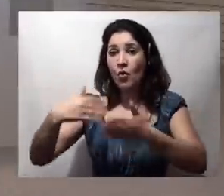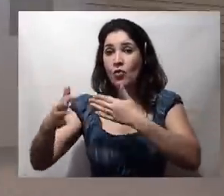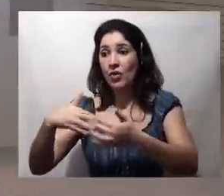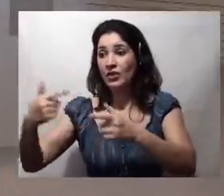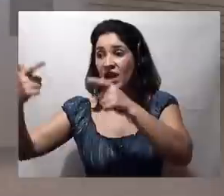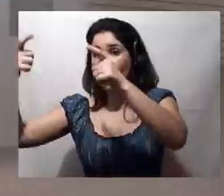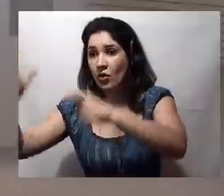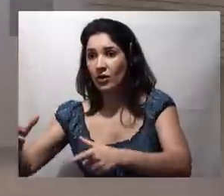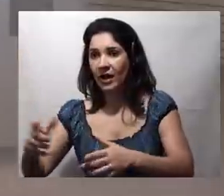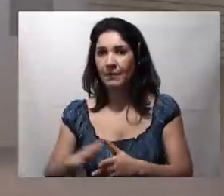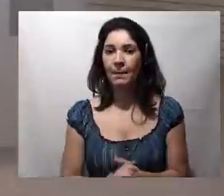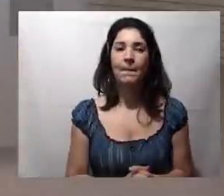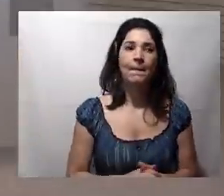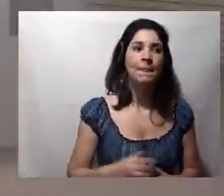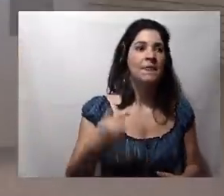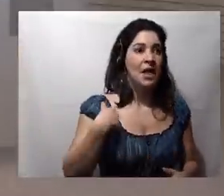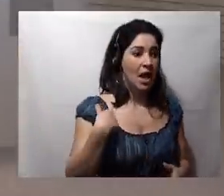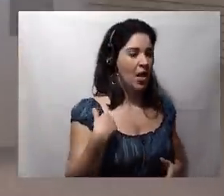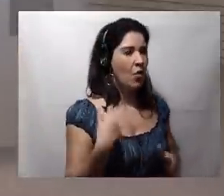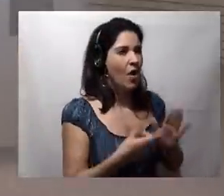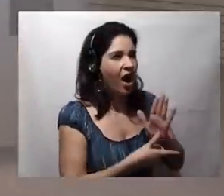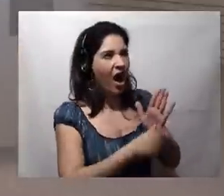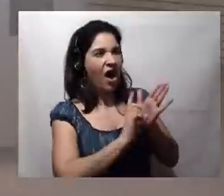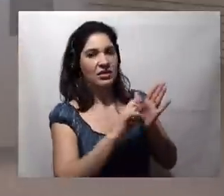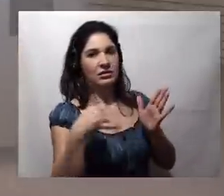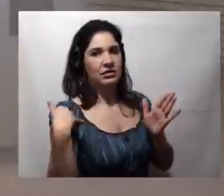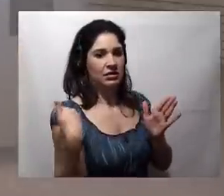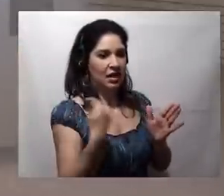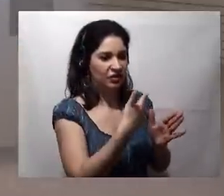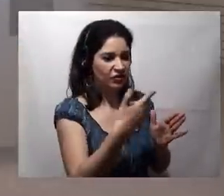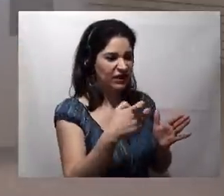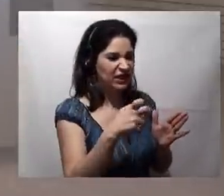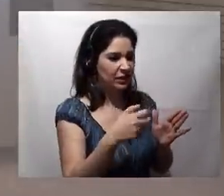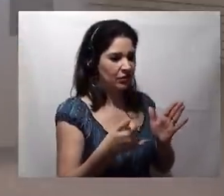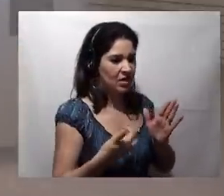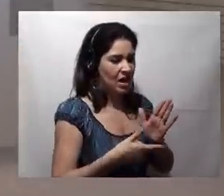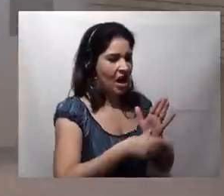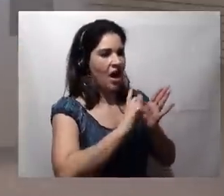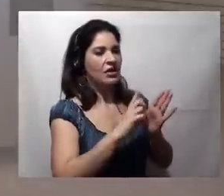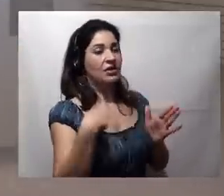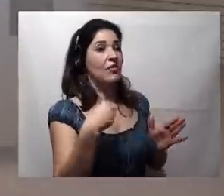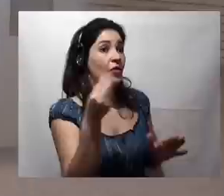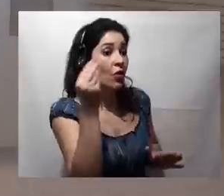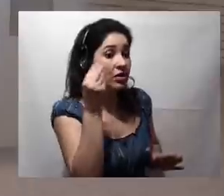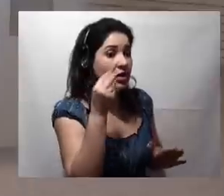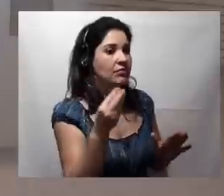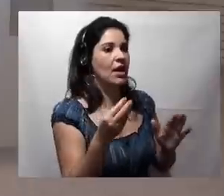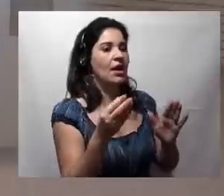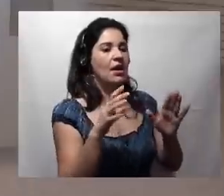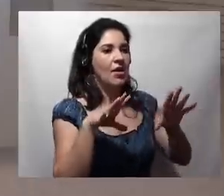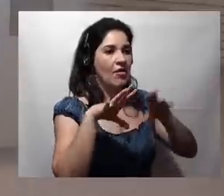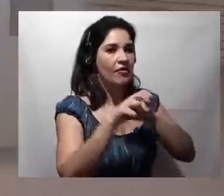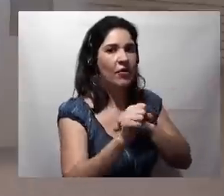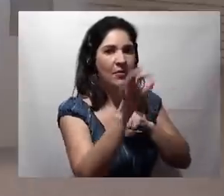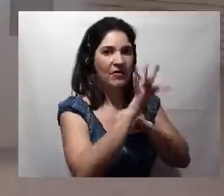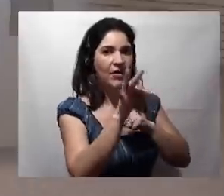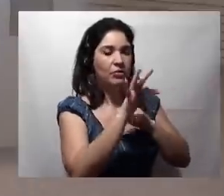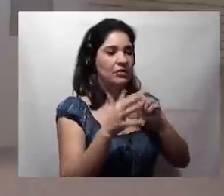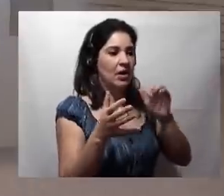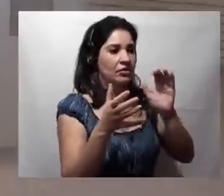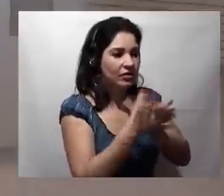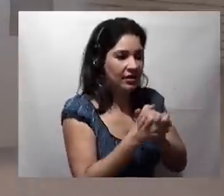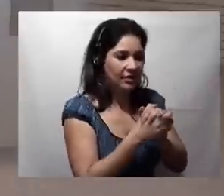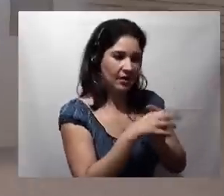comigo antes de 25 anos eu tô fora da sua casa casado pai eu falei se você não tiver terminar a faculdade faculdade é